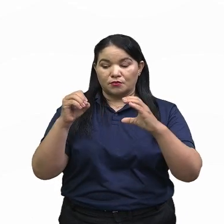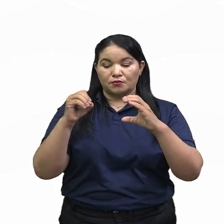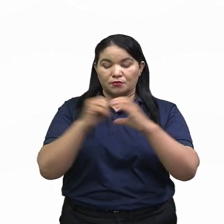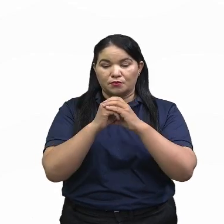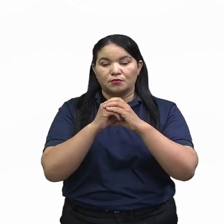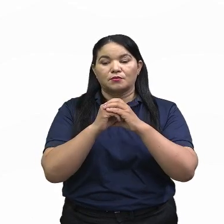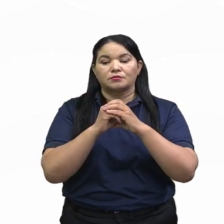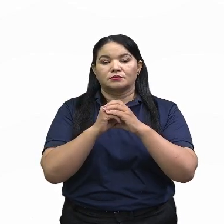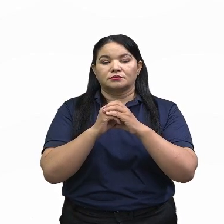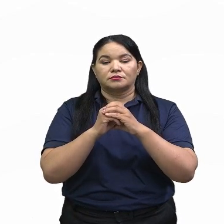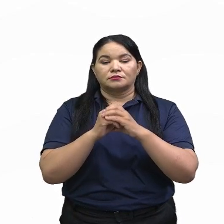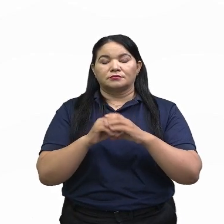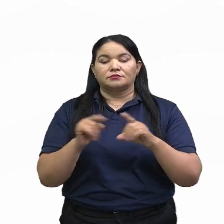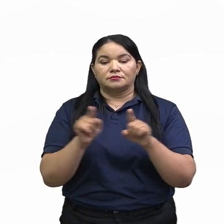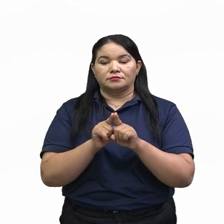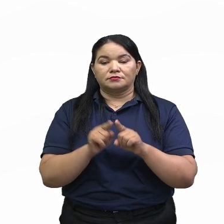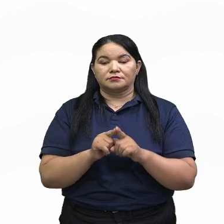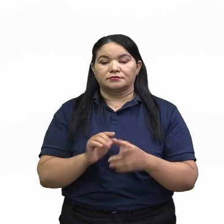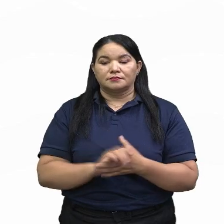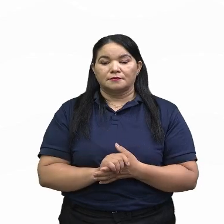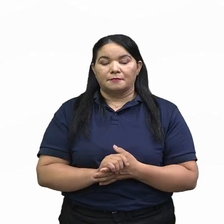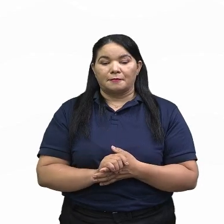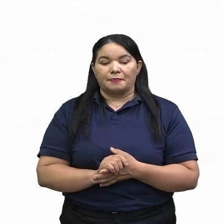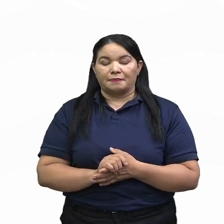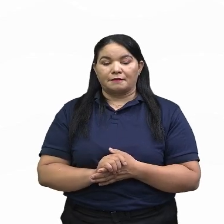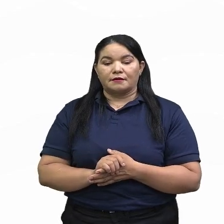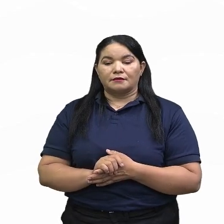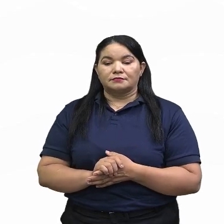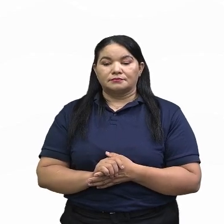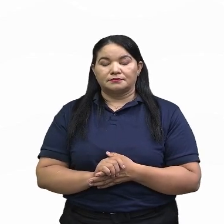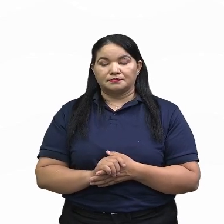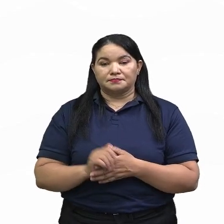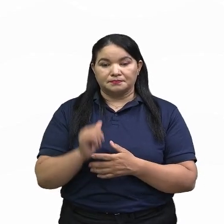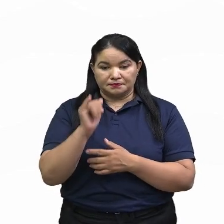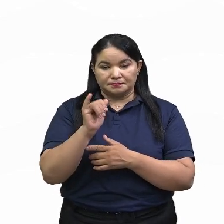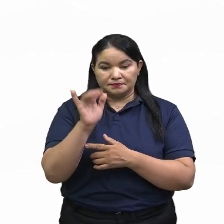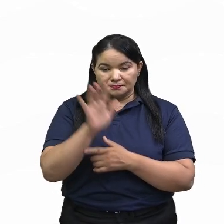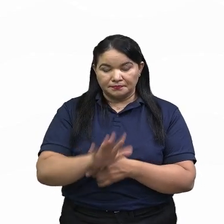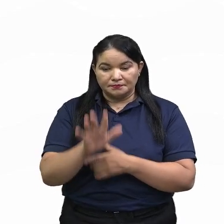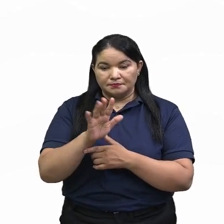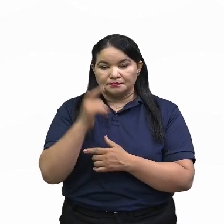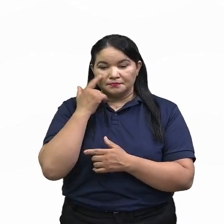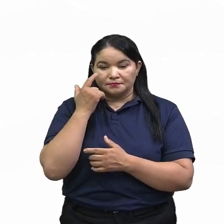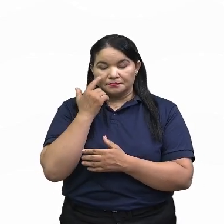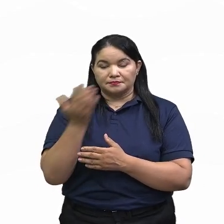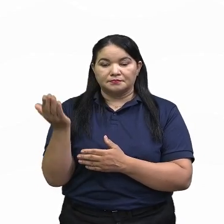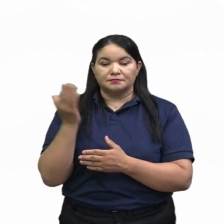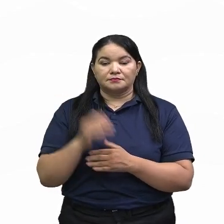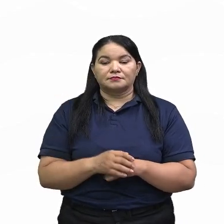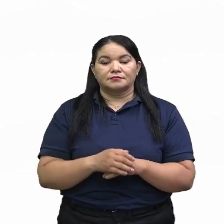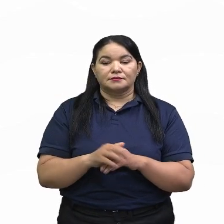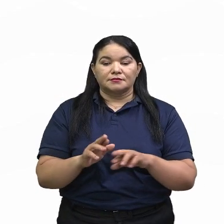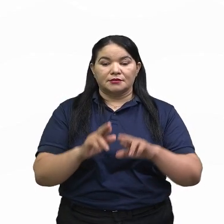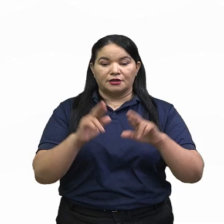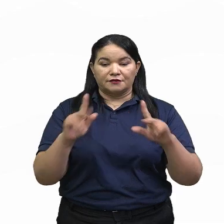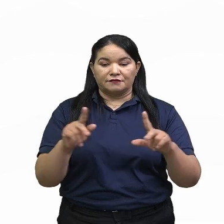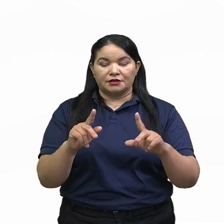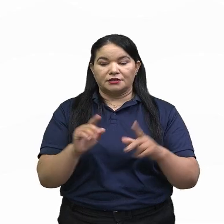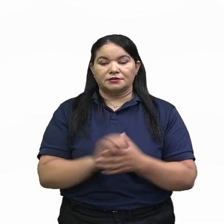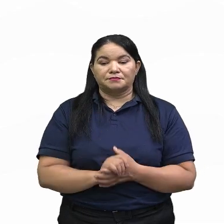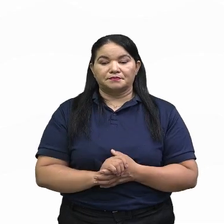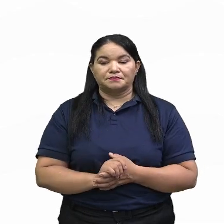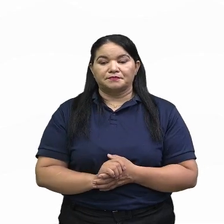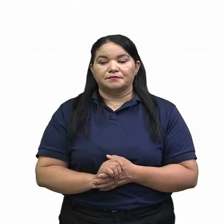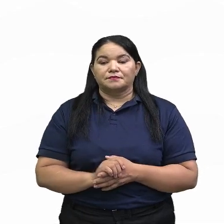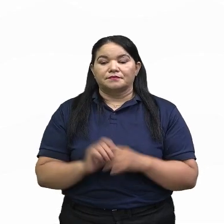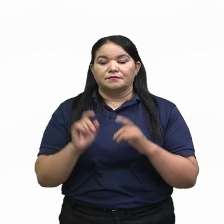aí da fusão nuclear, temos aí essa imagem que representa aí a diferença. Olha só, diferença é